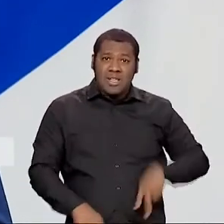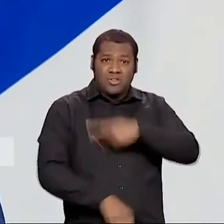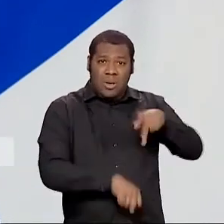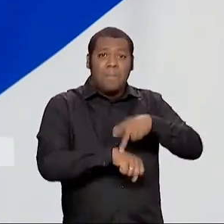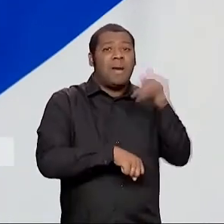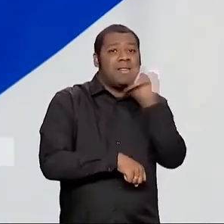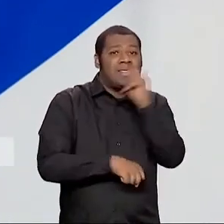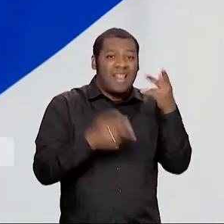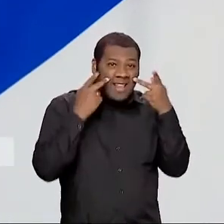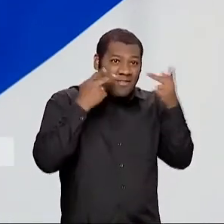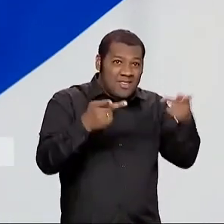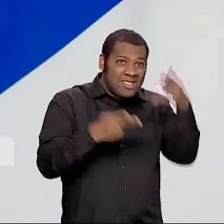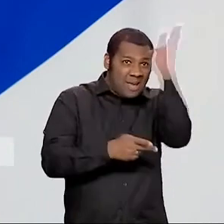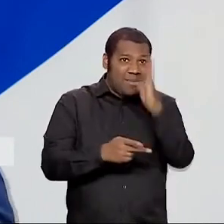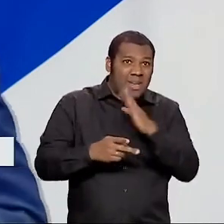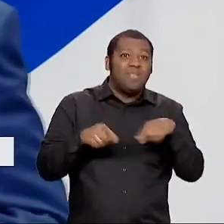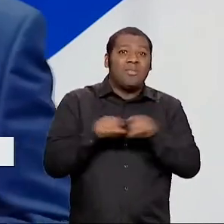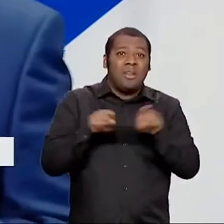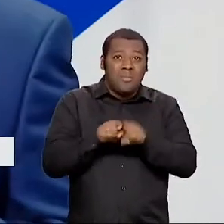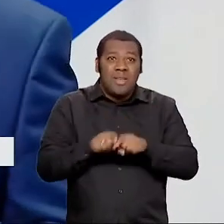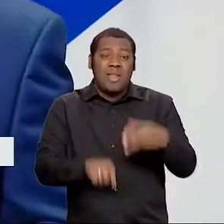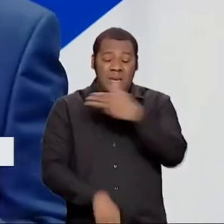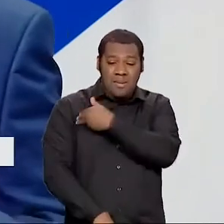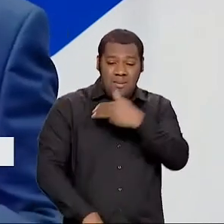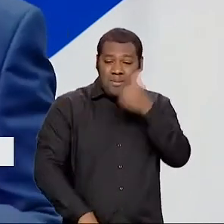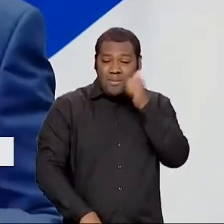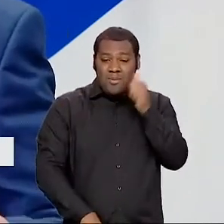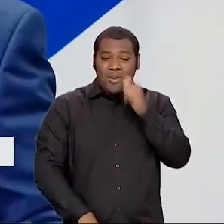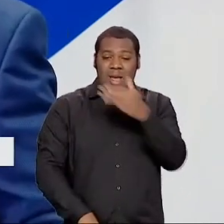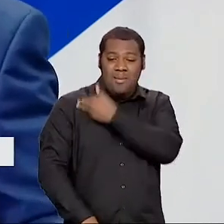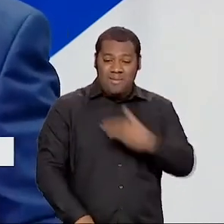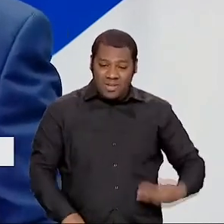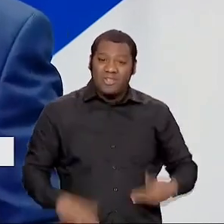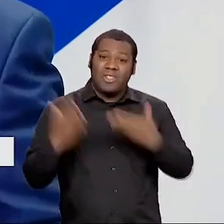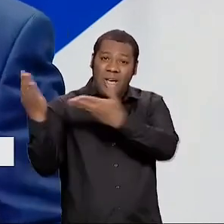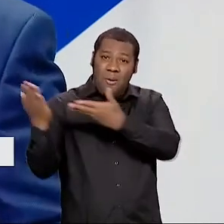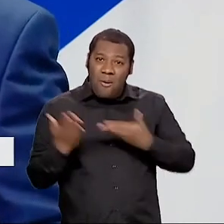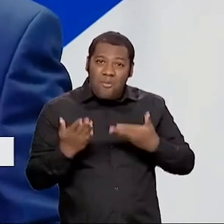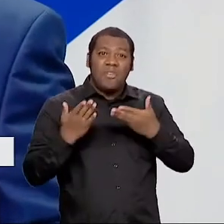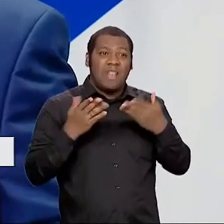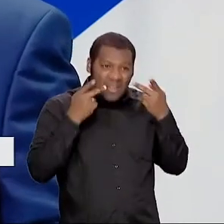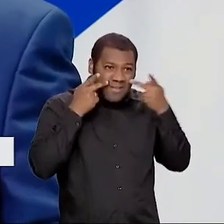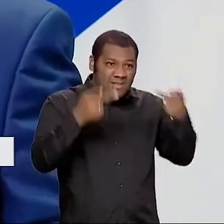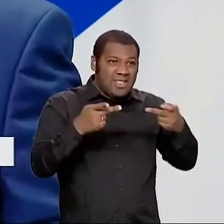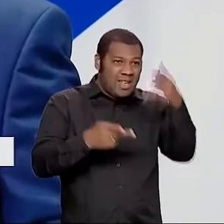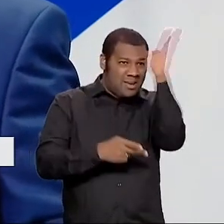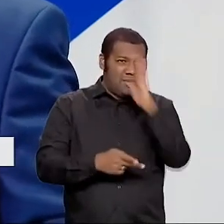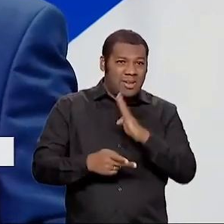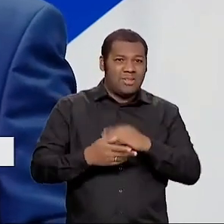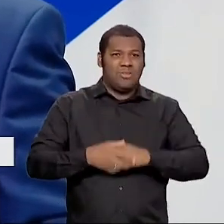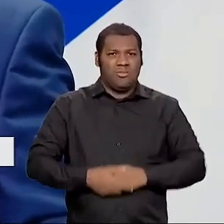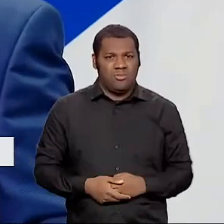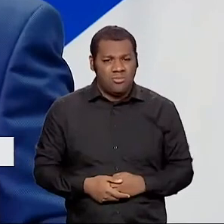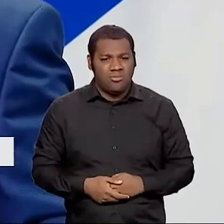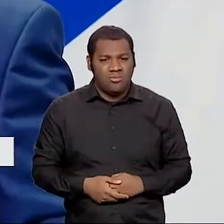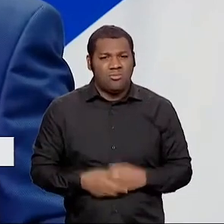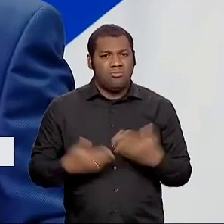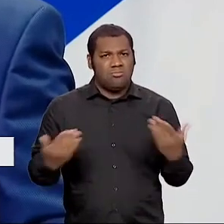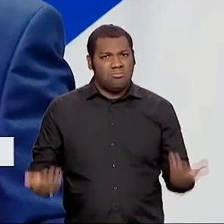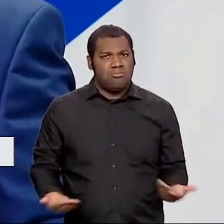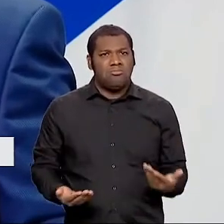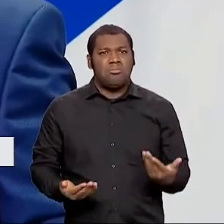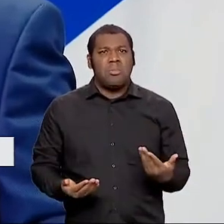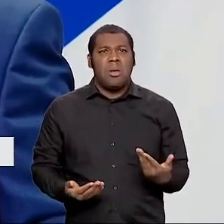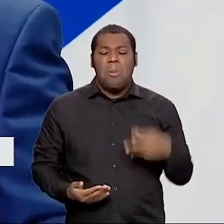ir ao Brasil, e eu espero que ele se dirija ao Brasil, porque faz muito tempo que não vai um dirigente